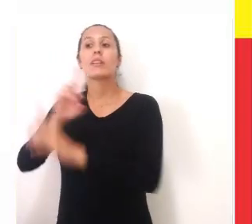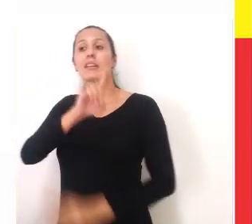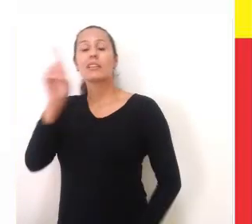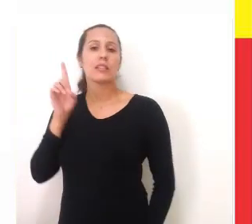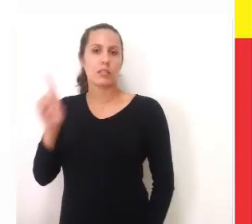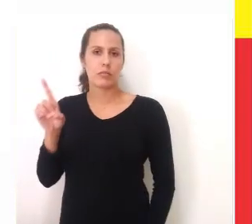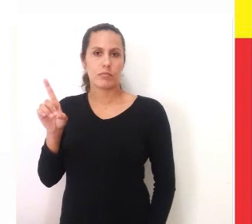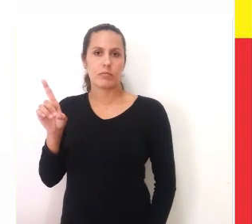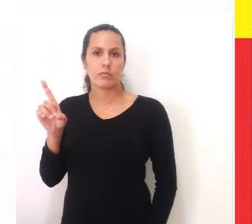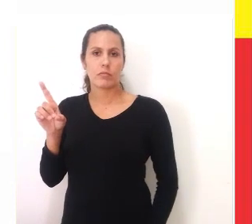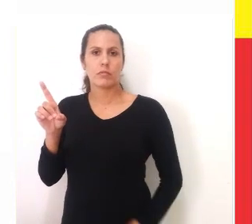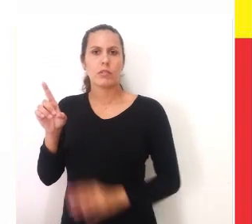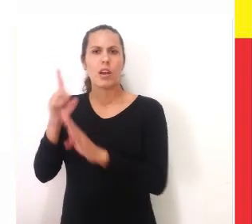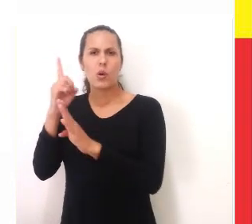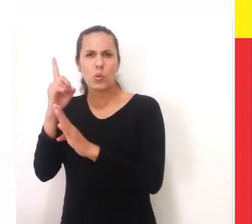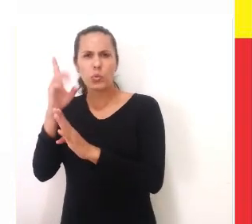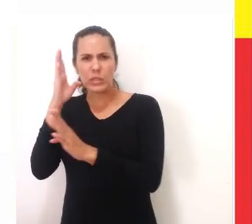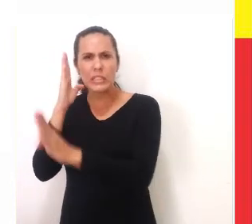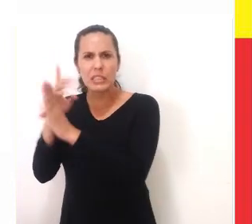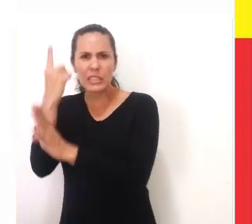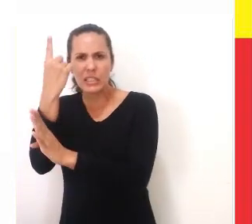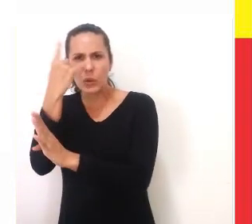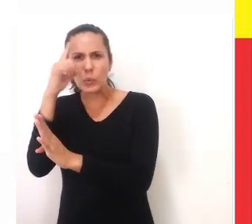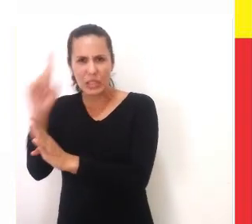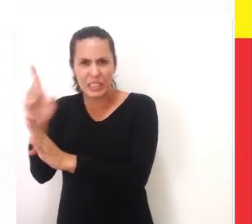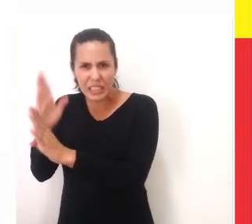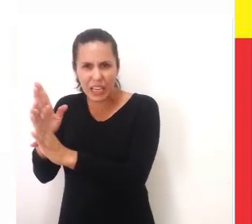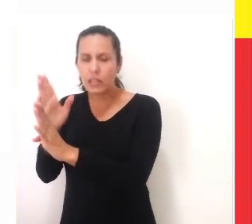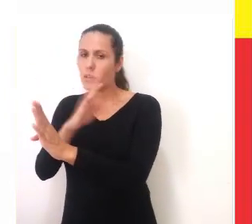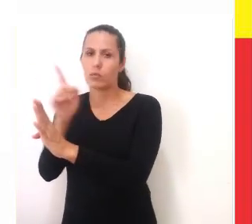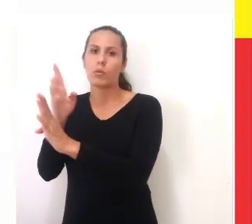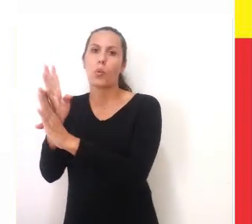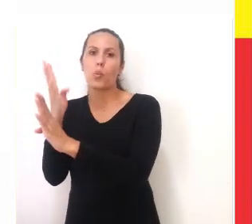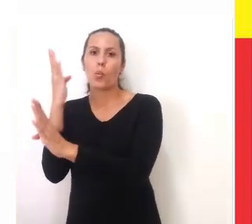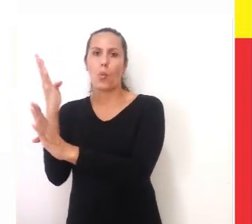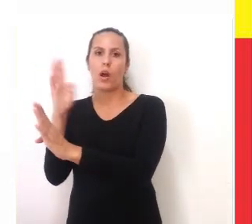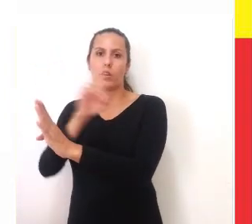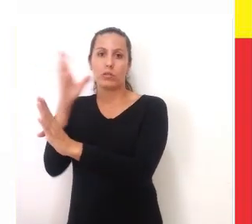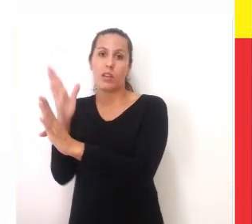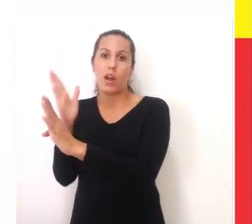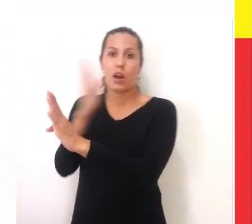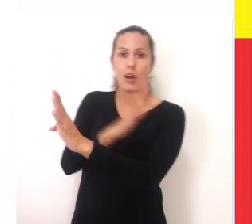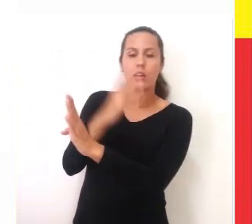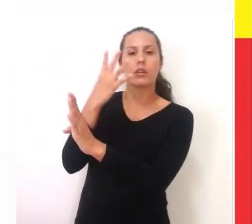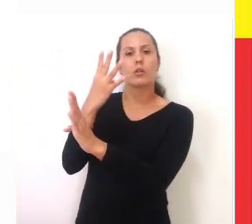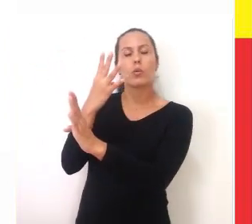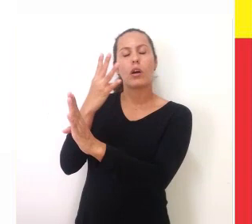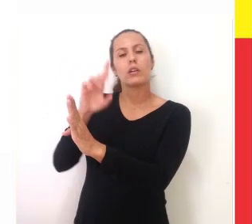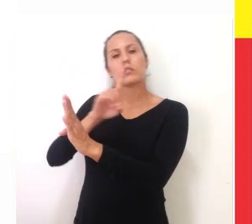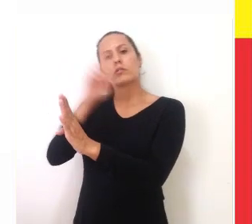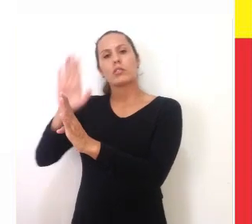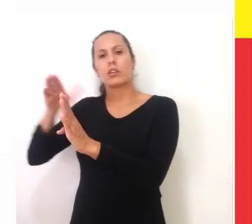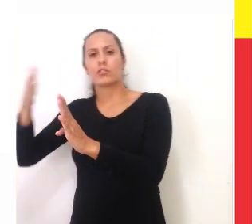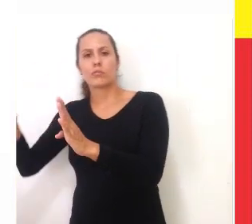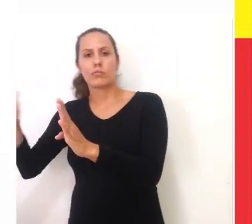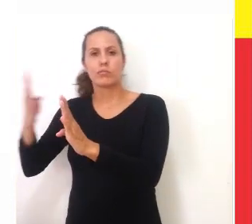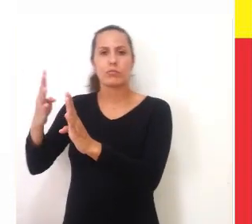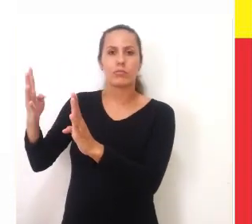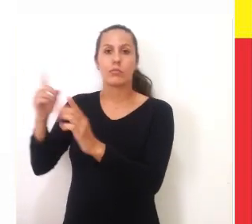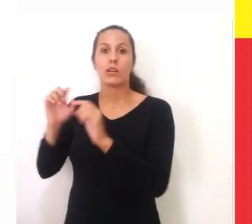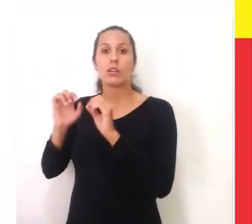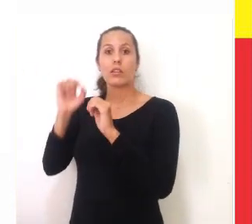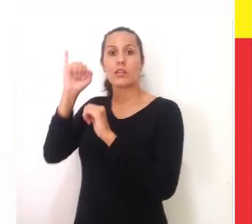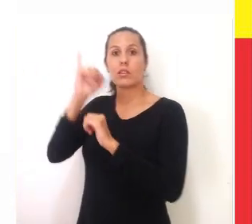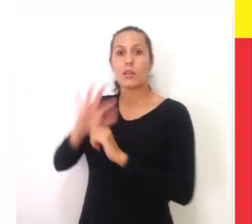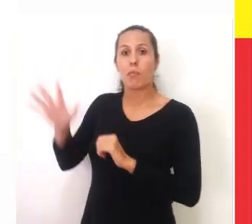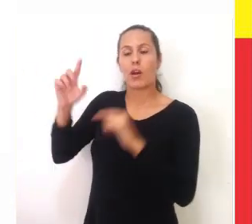um dia? Não. 4 dias antes, 4 dias depois, ok? Conforme a imagem.